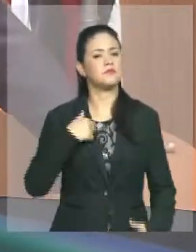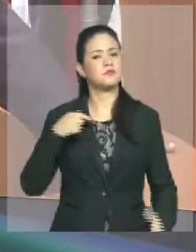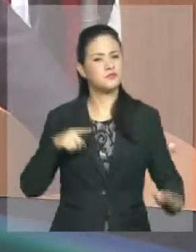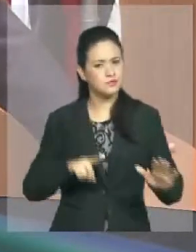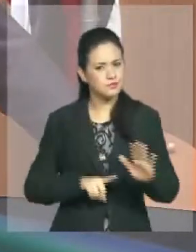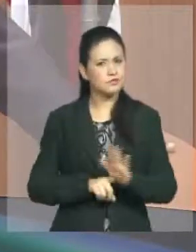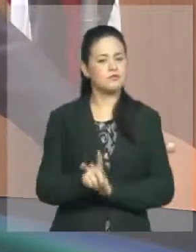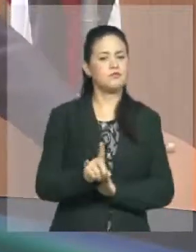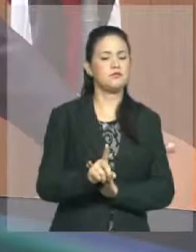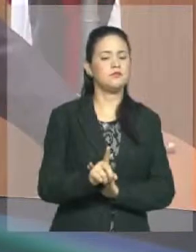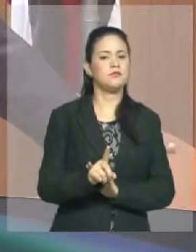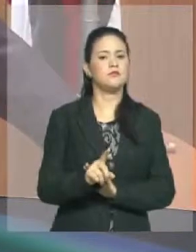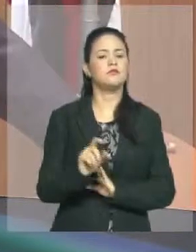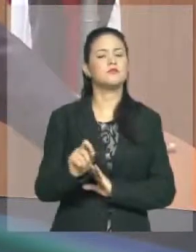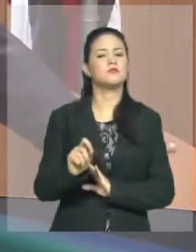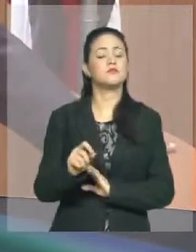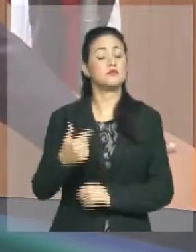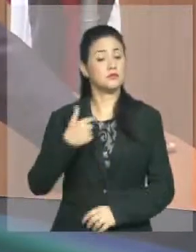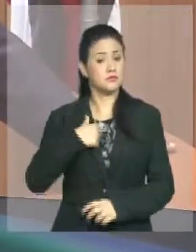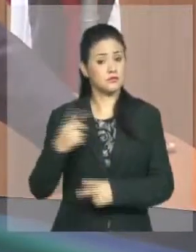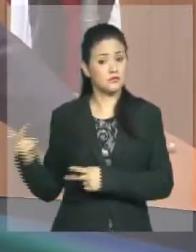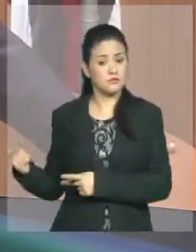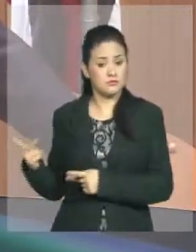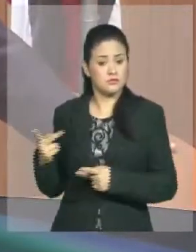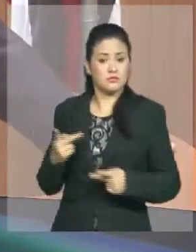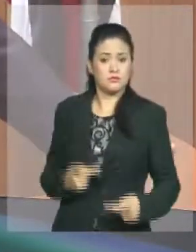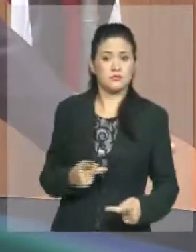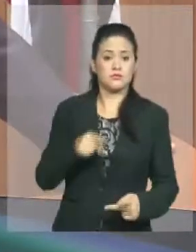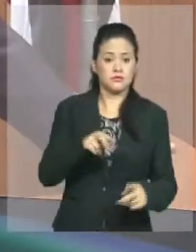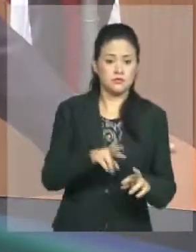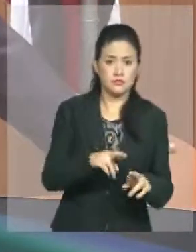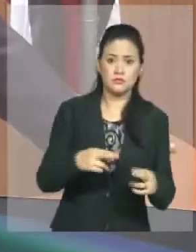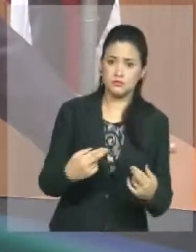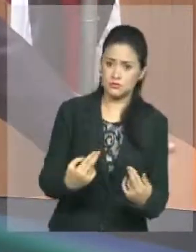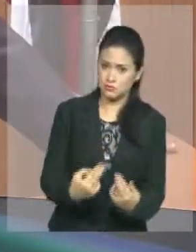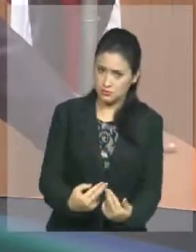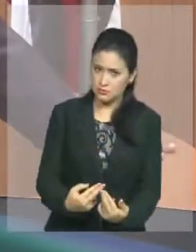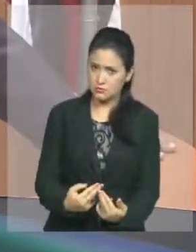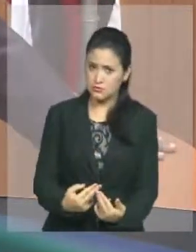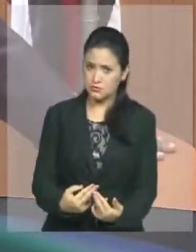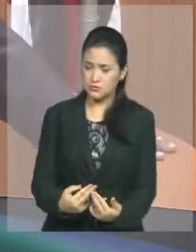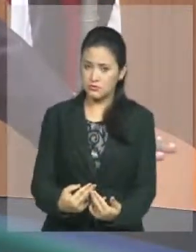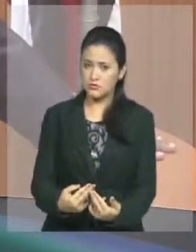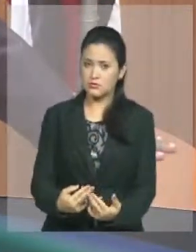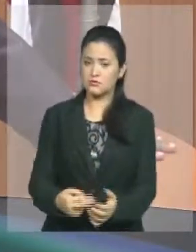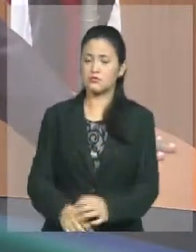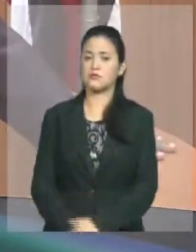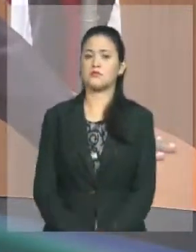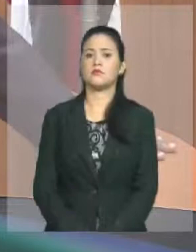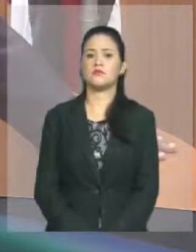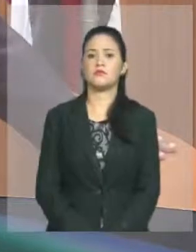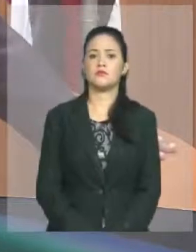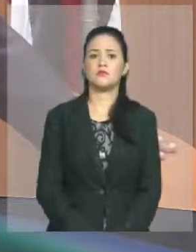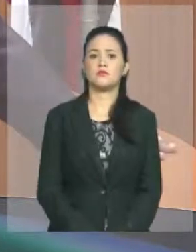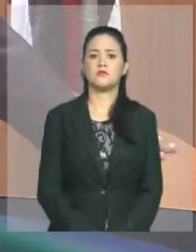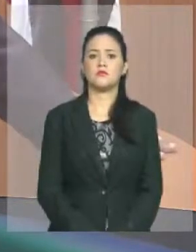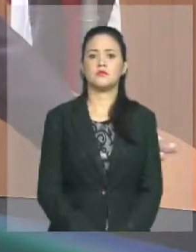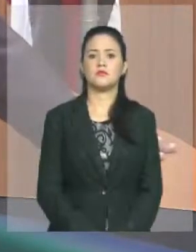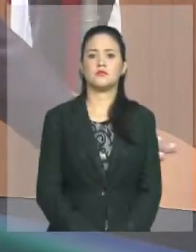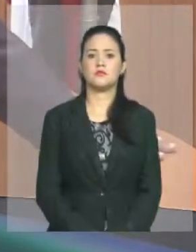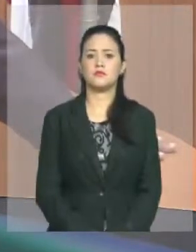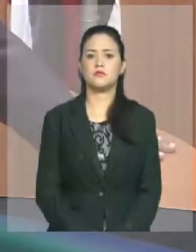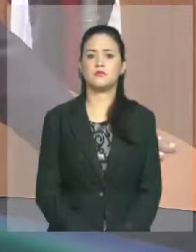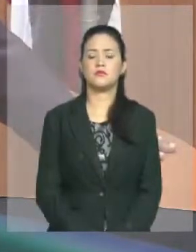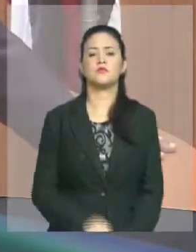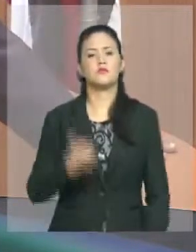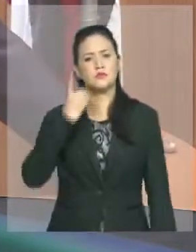que o Cabo Campos estava sendo convocado para a Assembleia. O nosso parlamento é extremamente democrático.